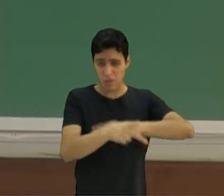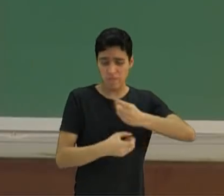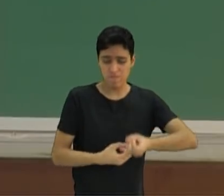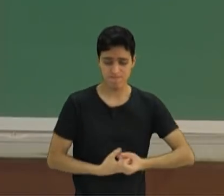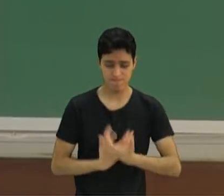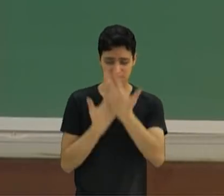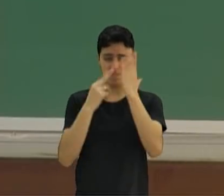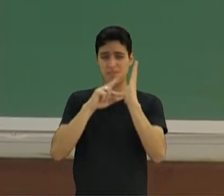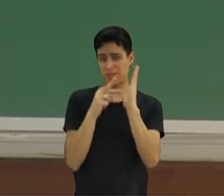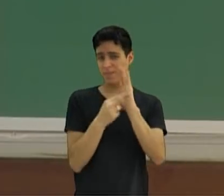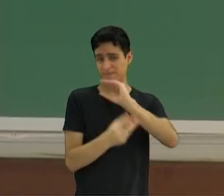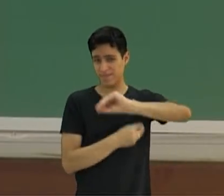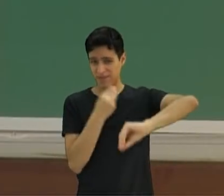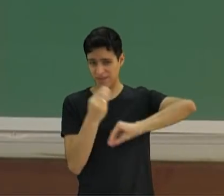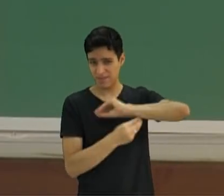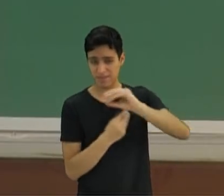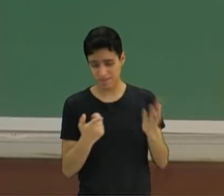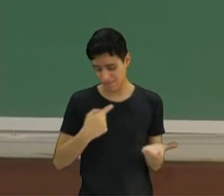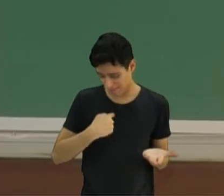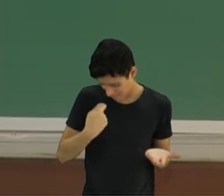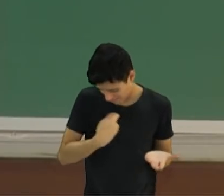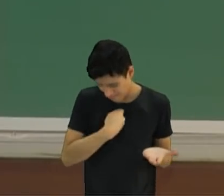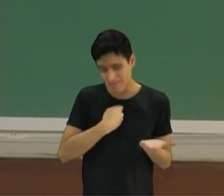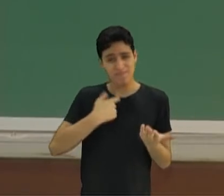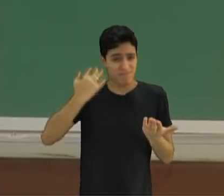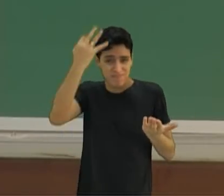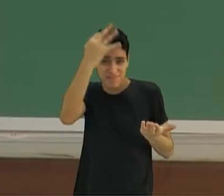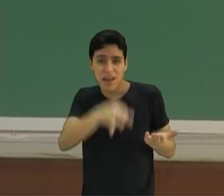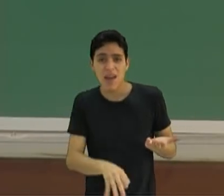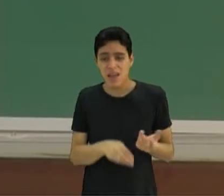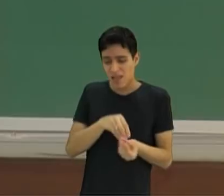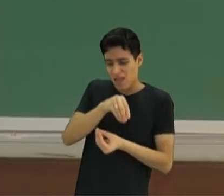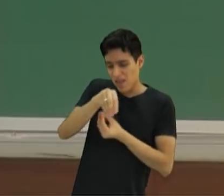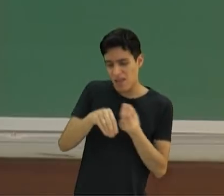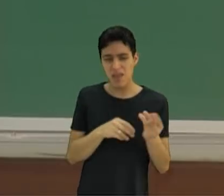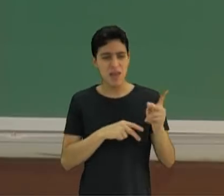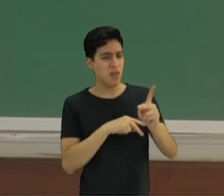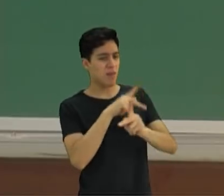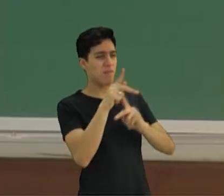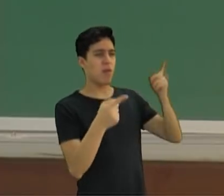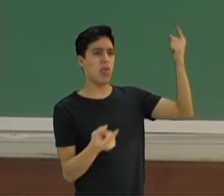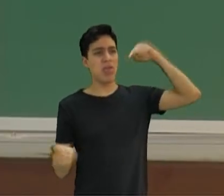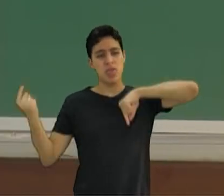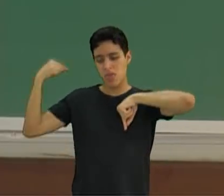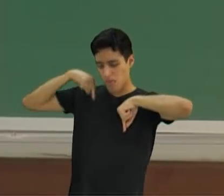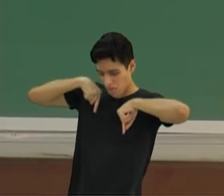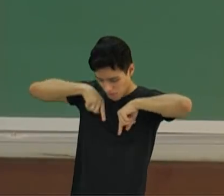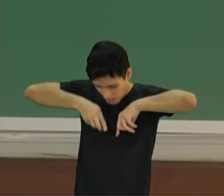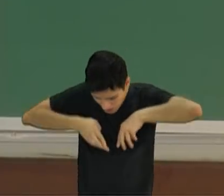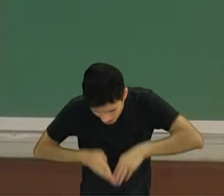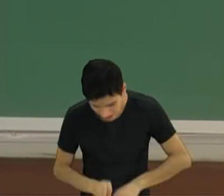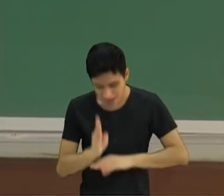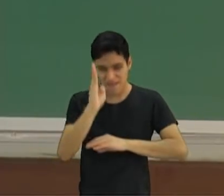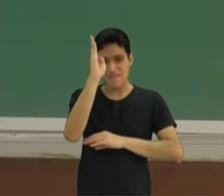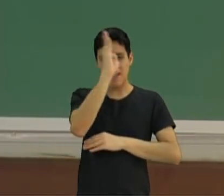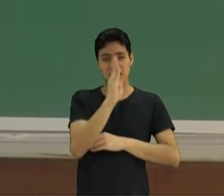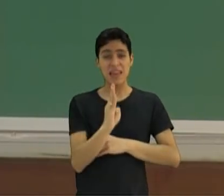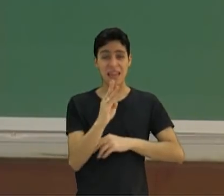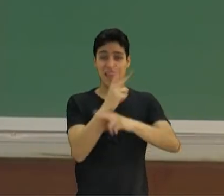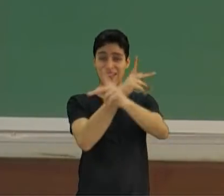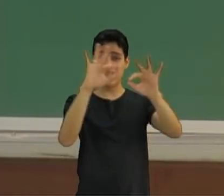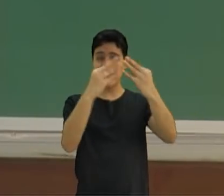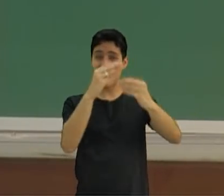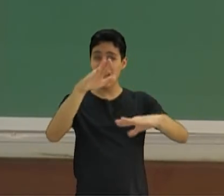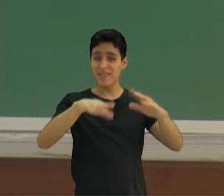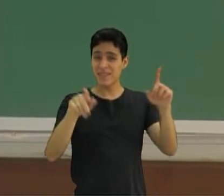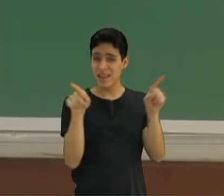uma mistura. Eu mesma sou uma mistura, né, de vários povos e nasci aqui brasileira. Talvez na sua família também